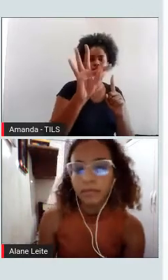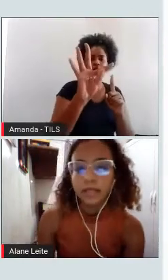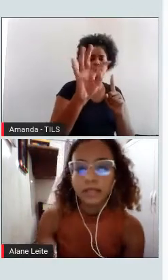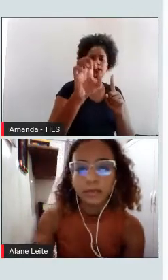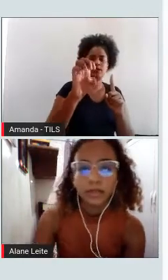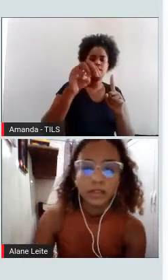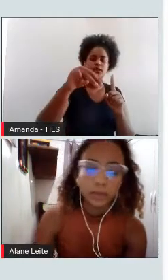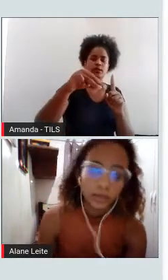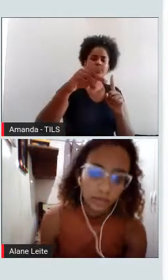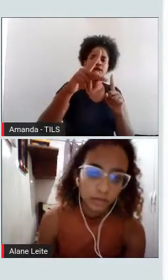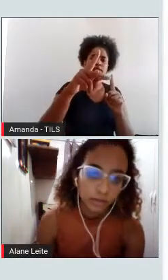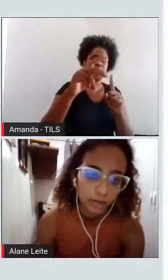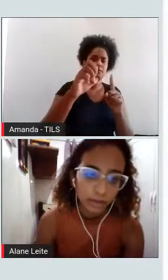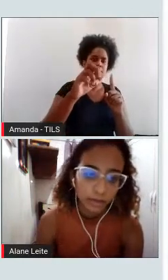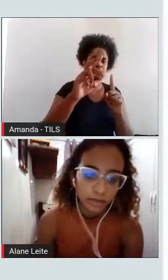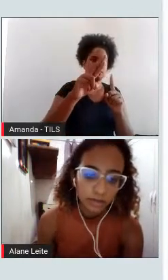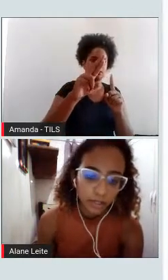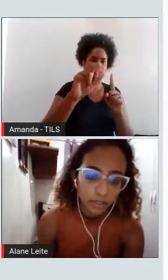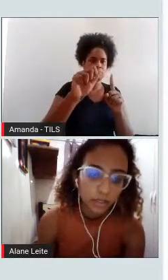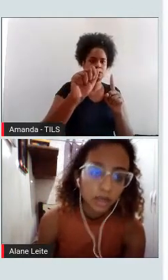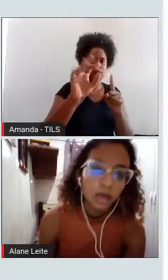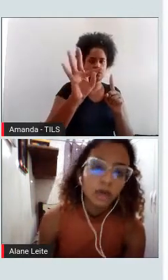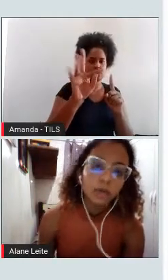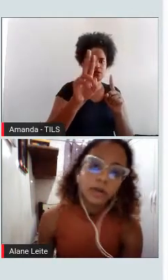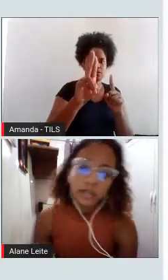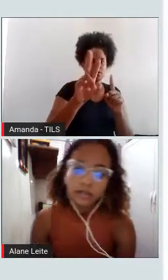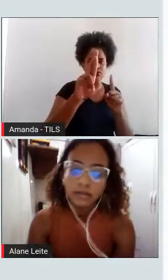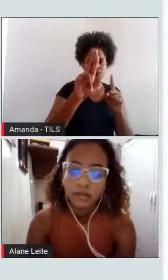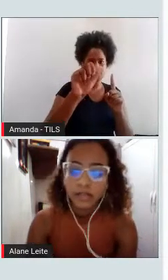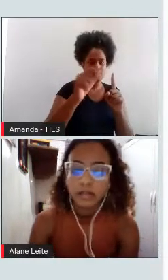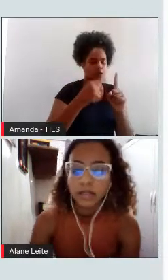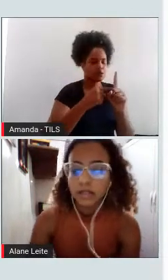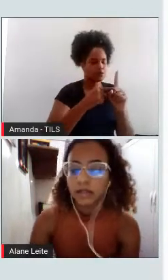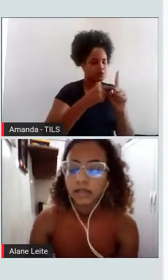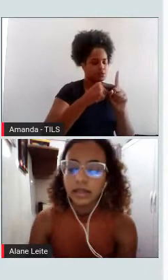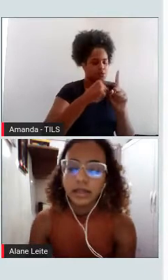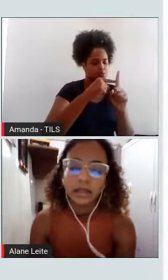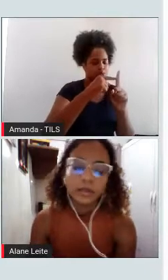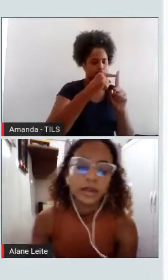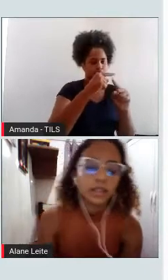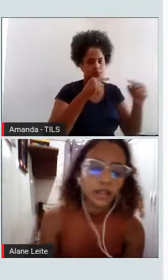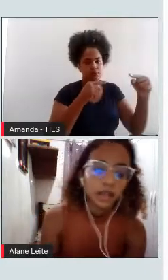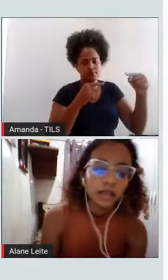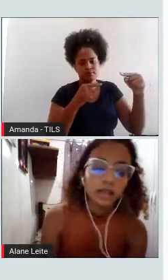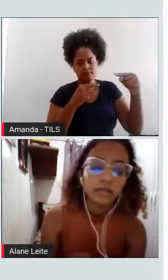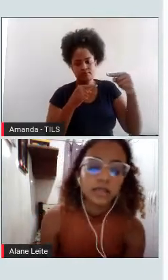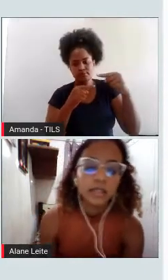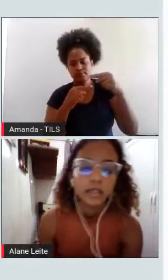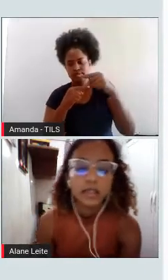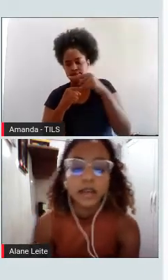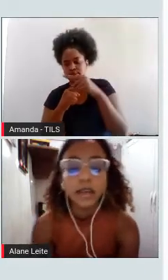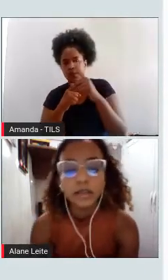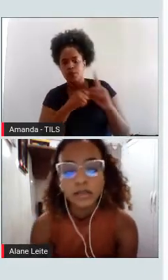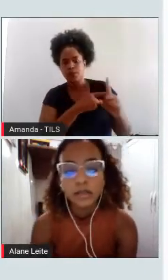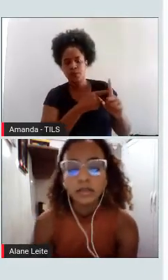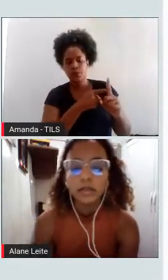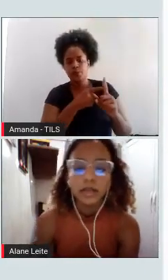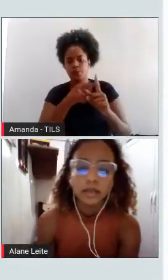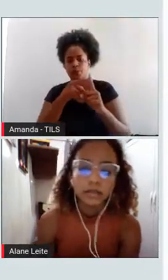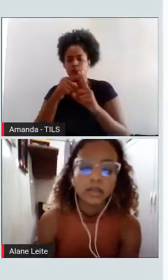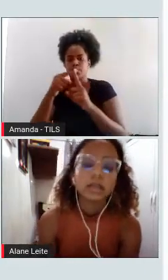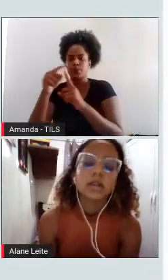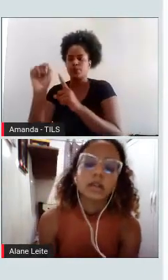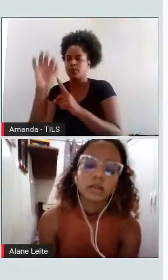e passar por esses processos, como eu falei para vocês. O processo inverso da direita para a esquerda vai ser de redução